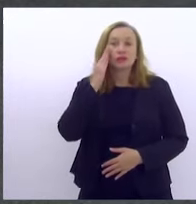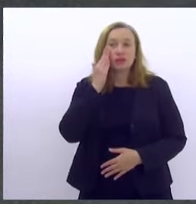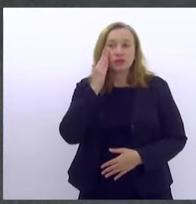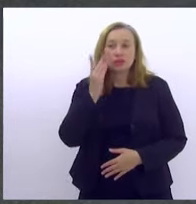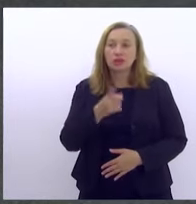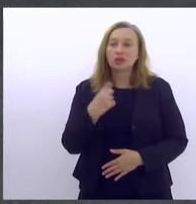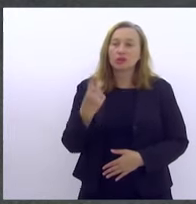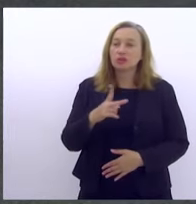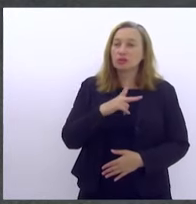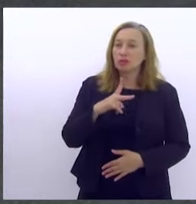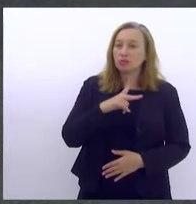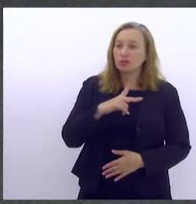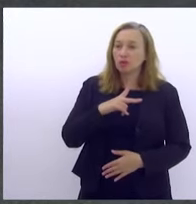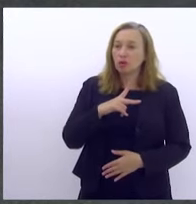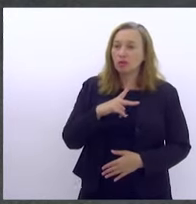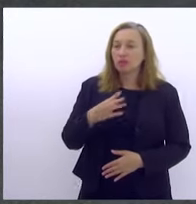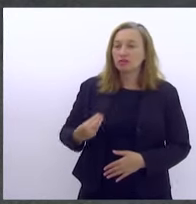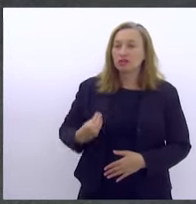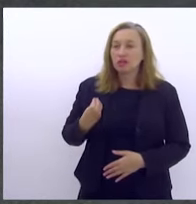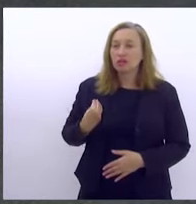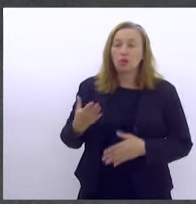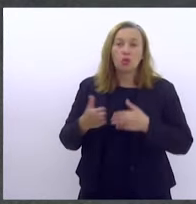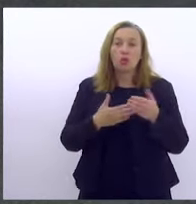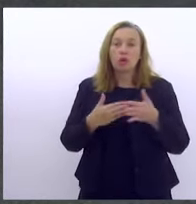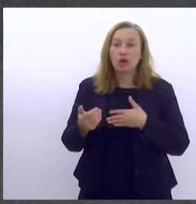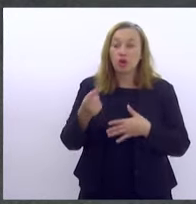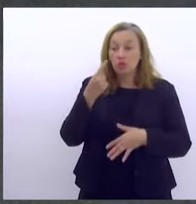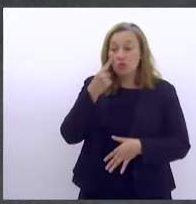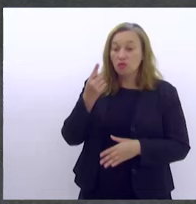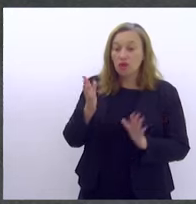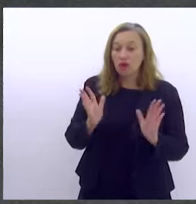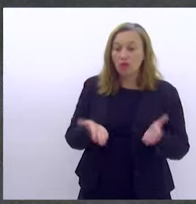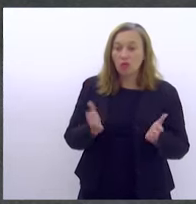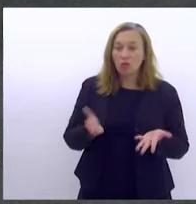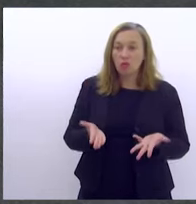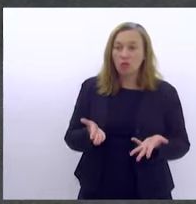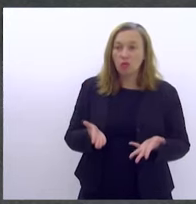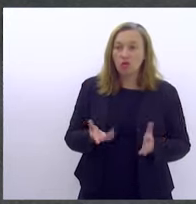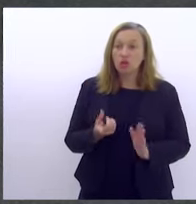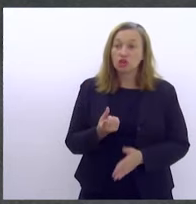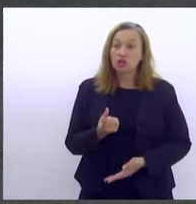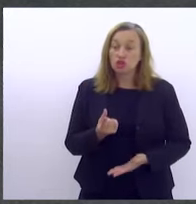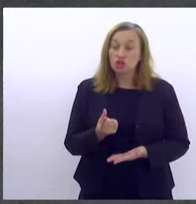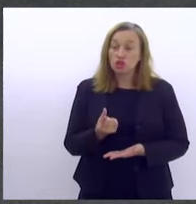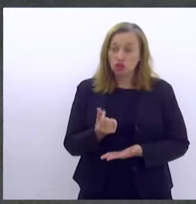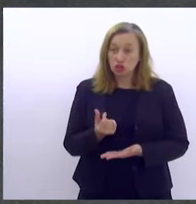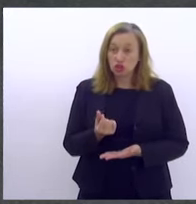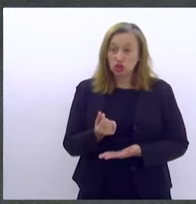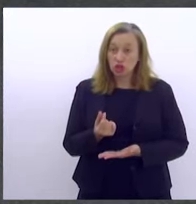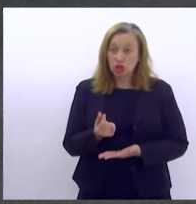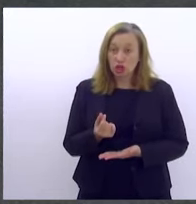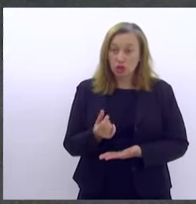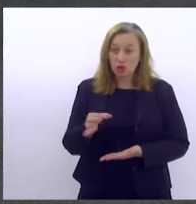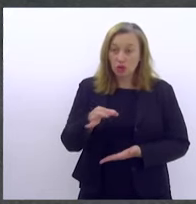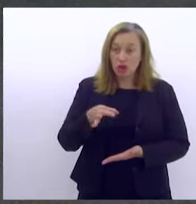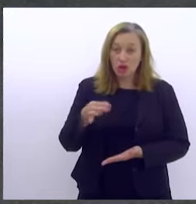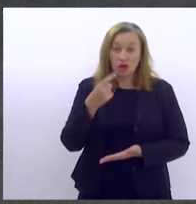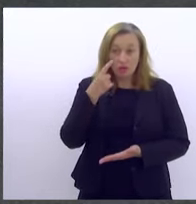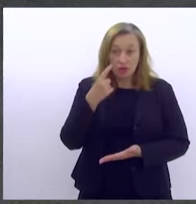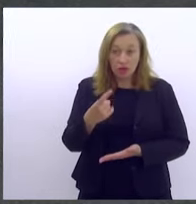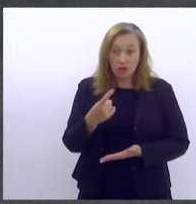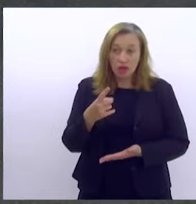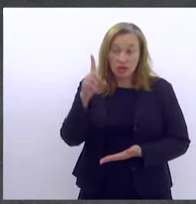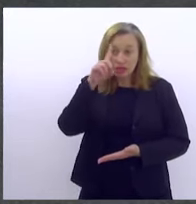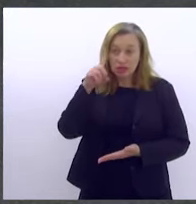nossa própria materialidade. Se qualquer um pegar agora uma nota de dinheiro real, está escrito lá, Deus